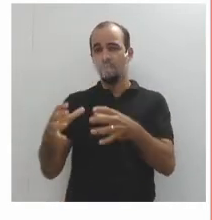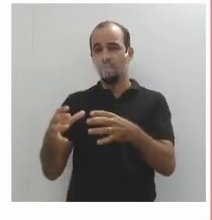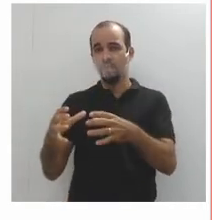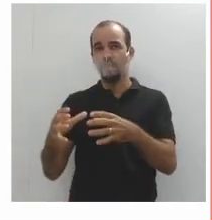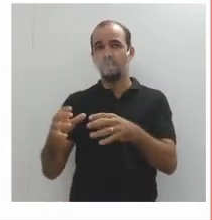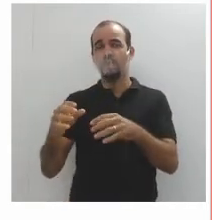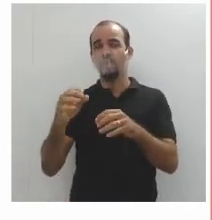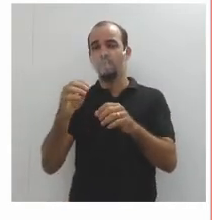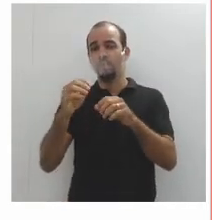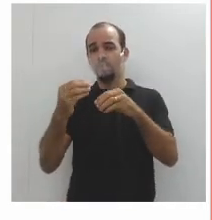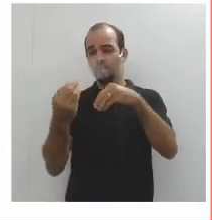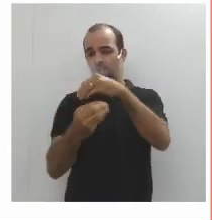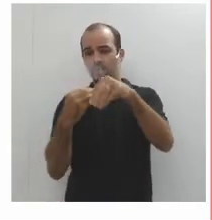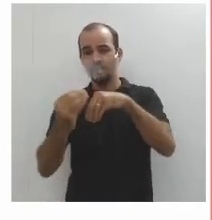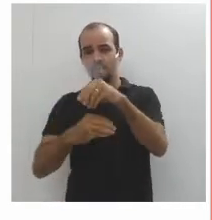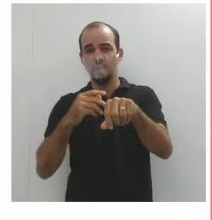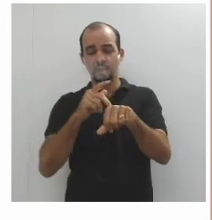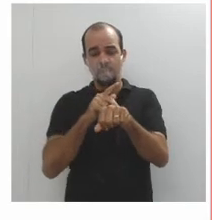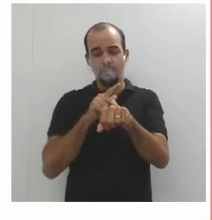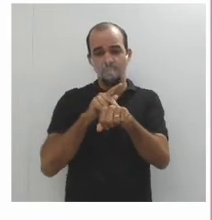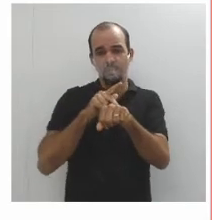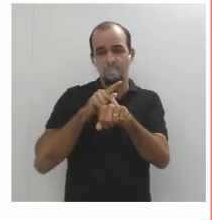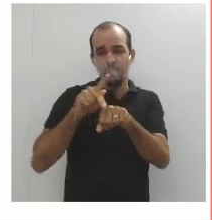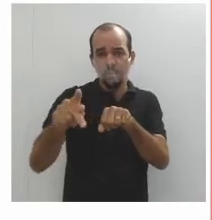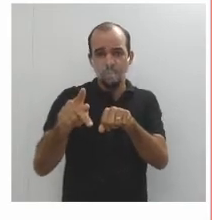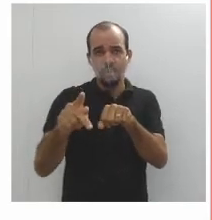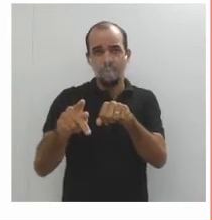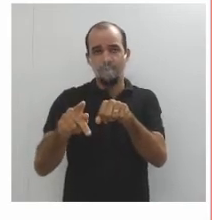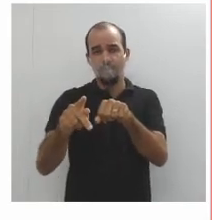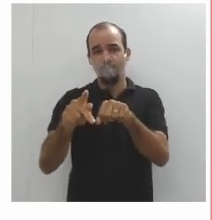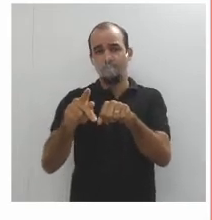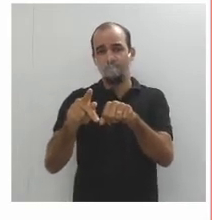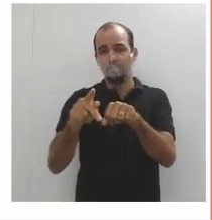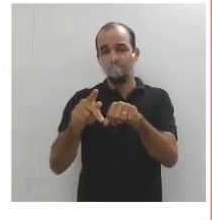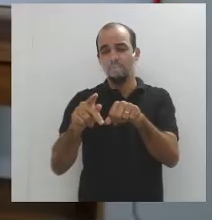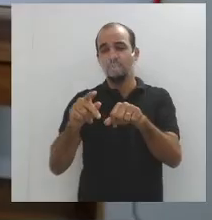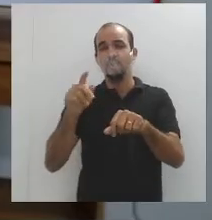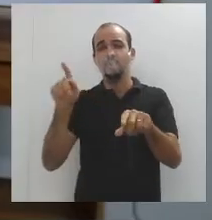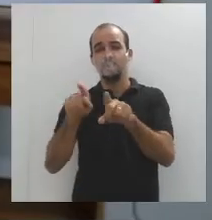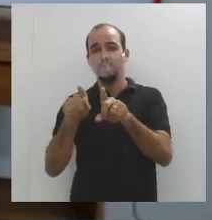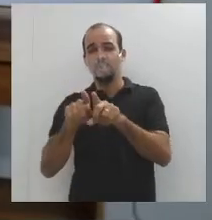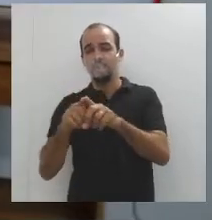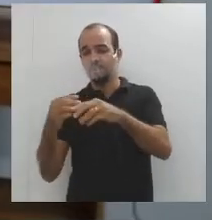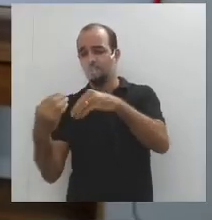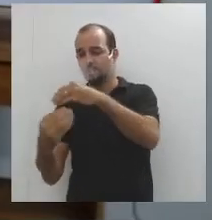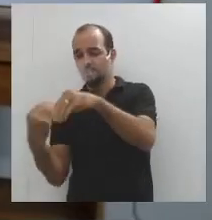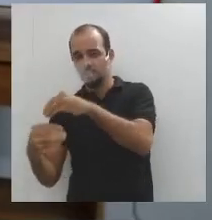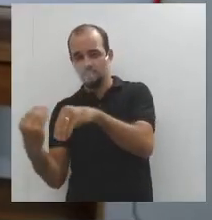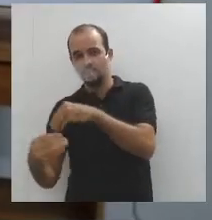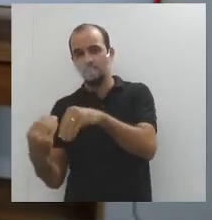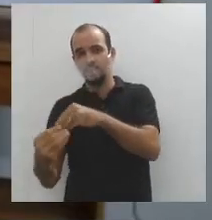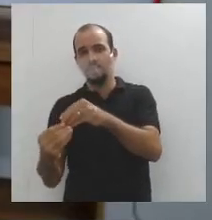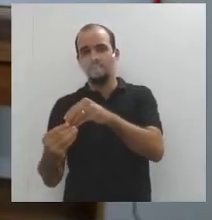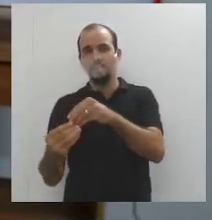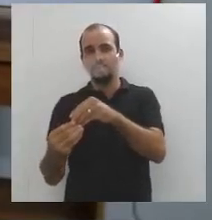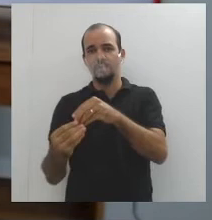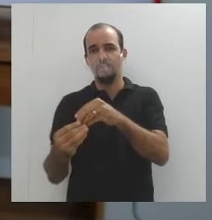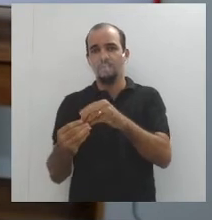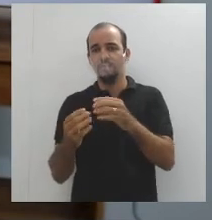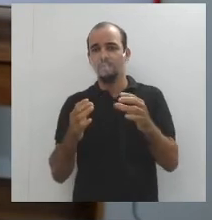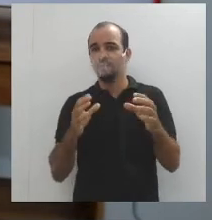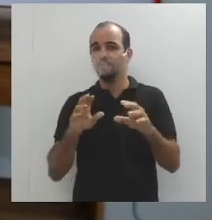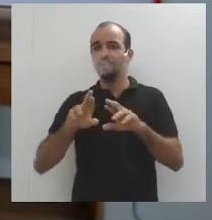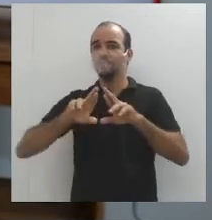só. Imagina só aí, queria que viesse aqui comigo agora, que você tem